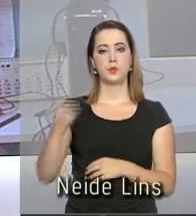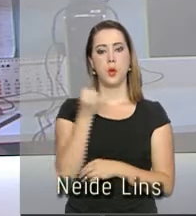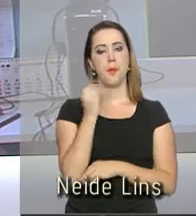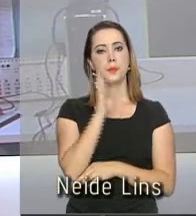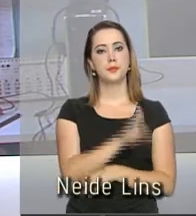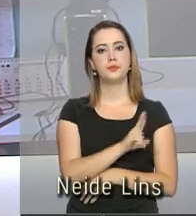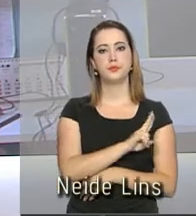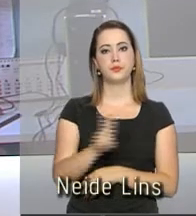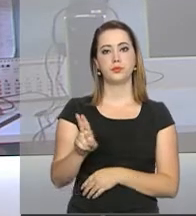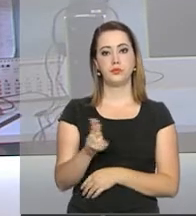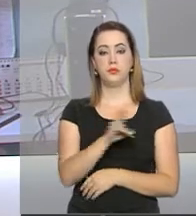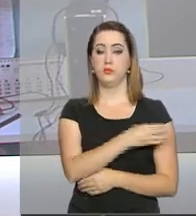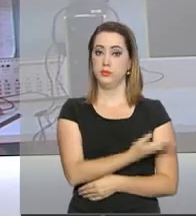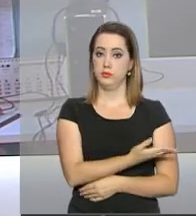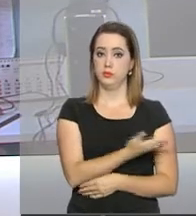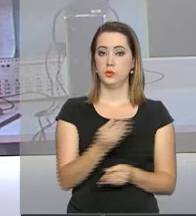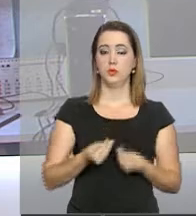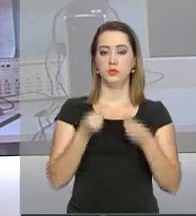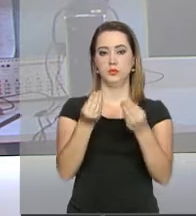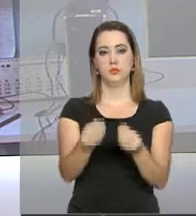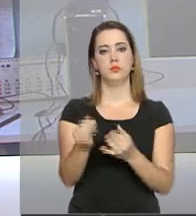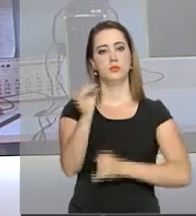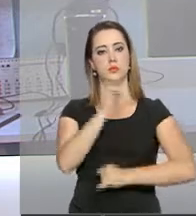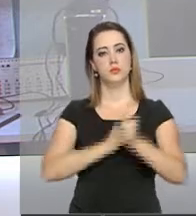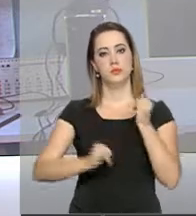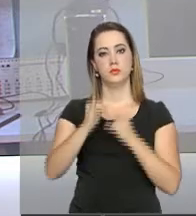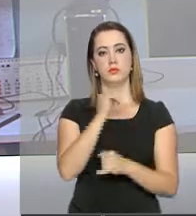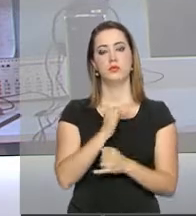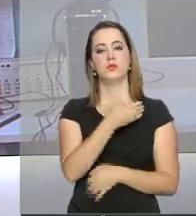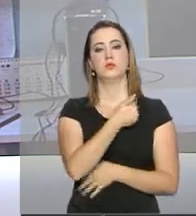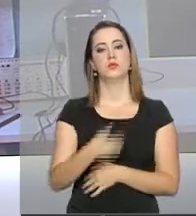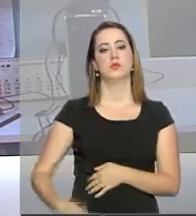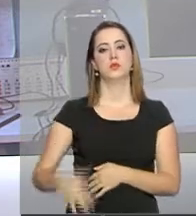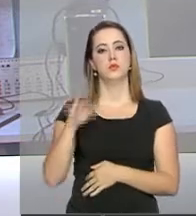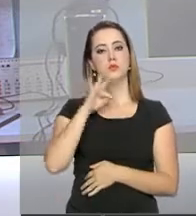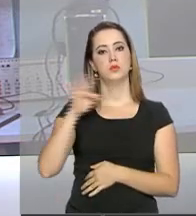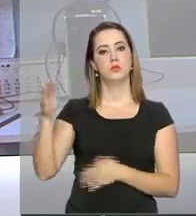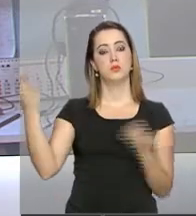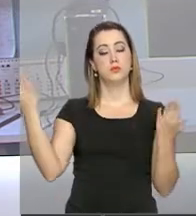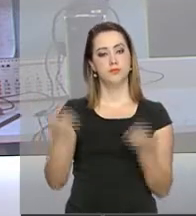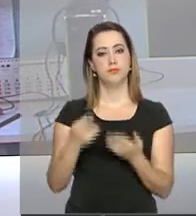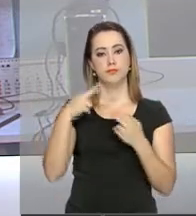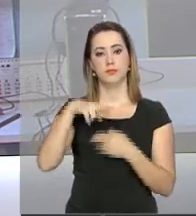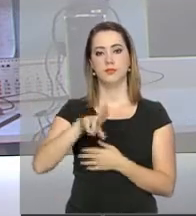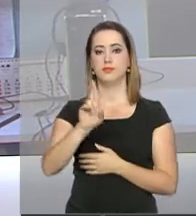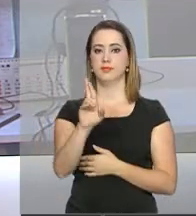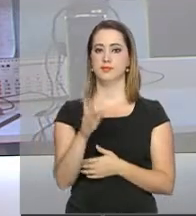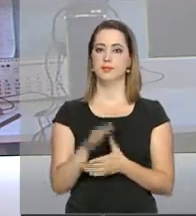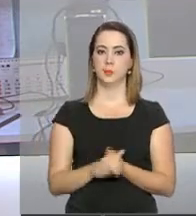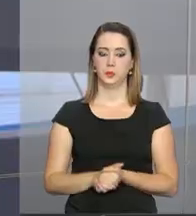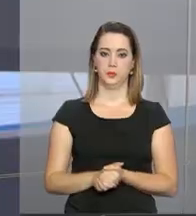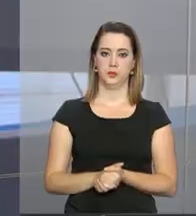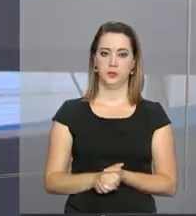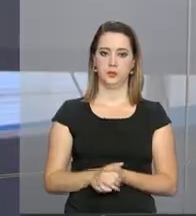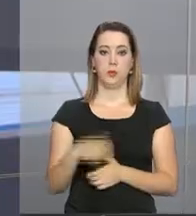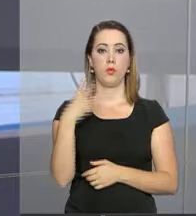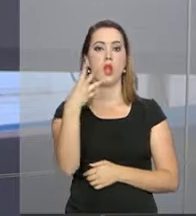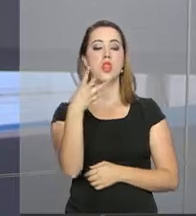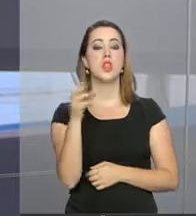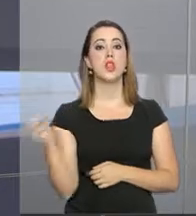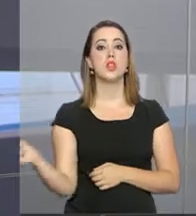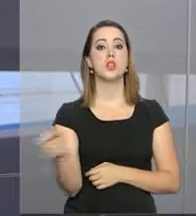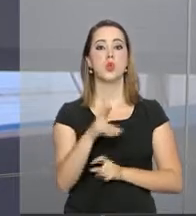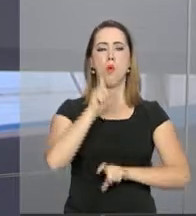Olá, boa tarde. Eu sou José Luiz Filho e a partir de agora trago para você as notícias do governo federal aqui no Repórter NBR. Três